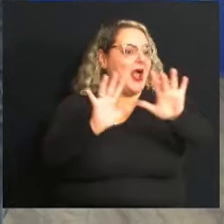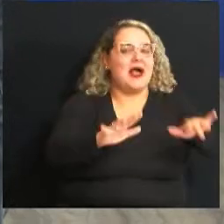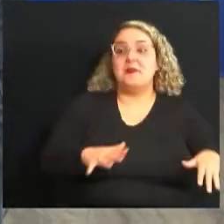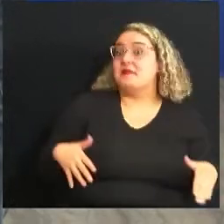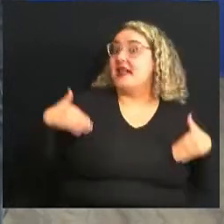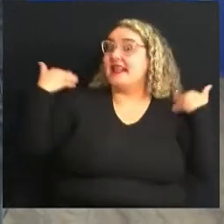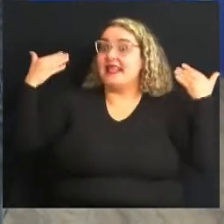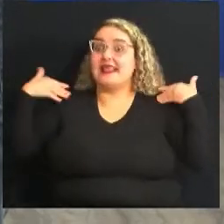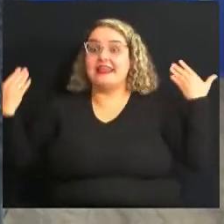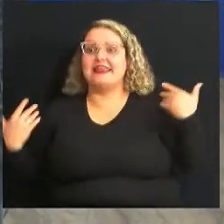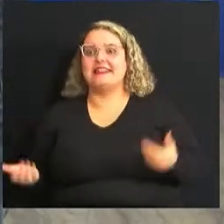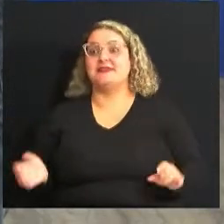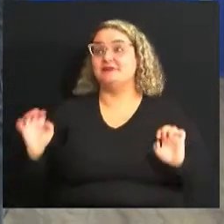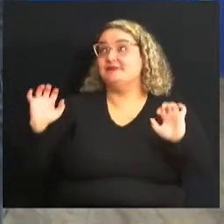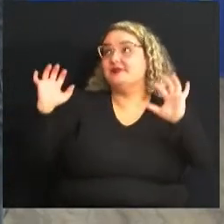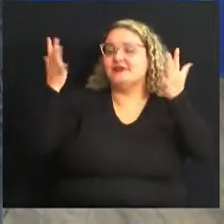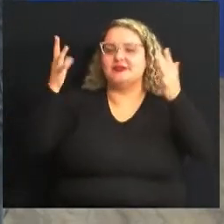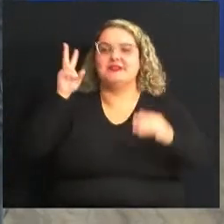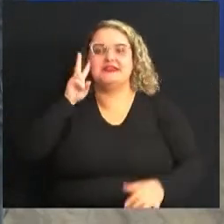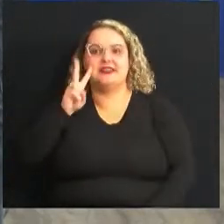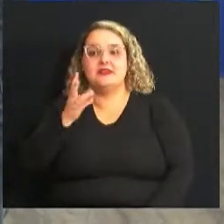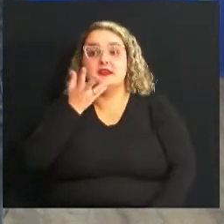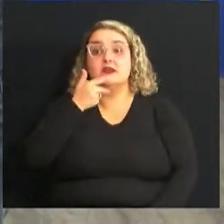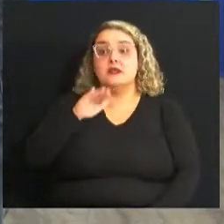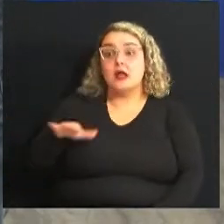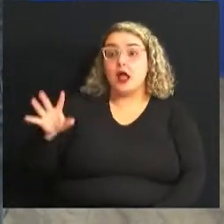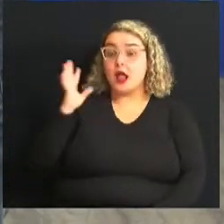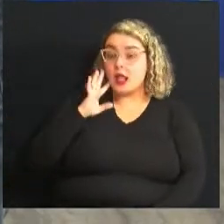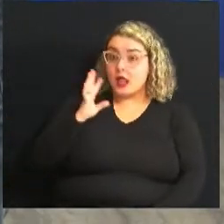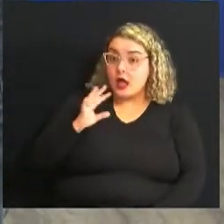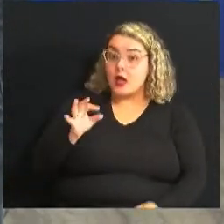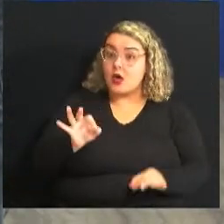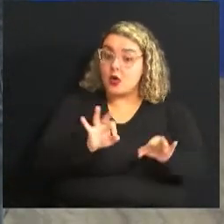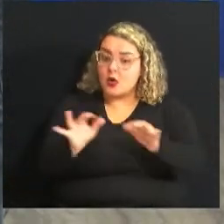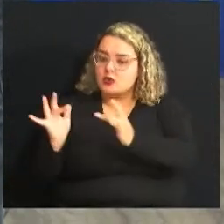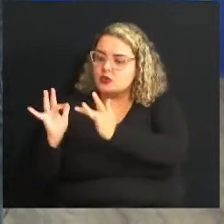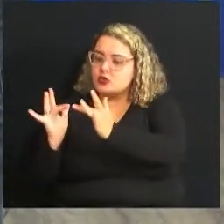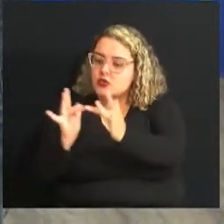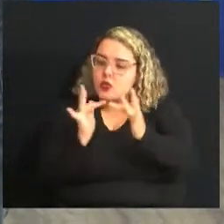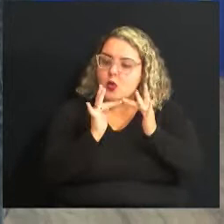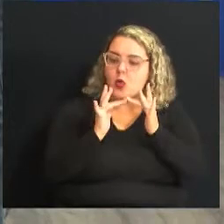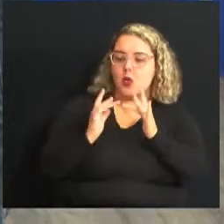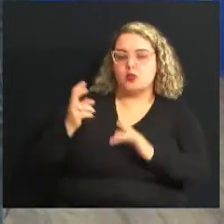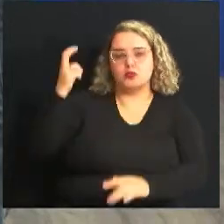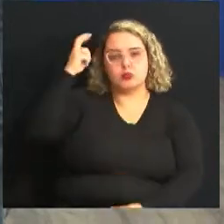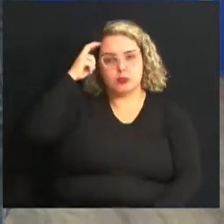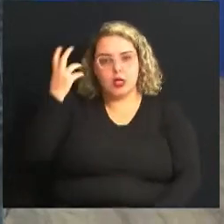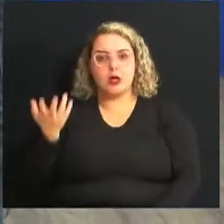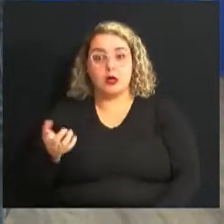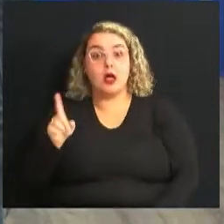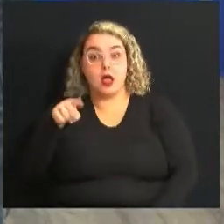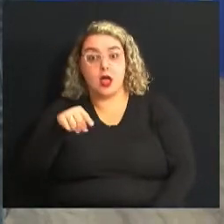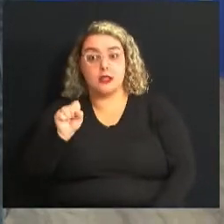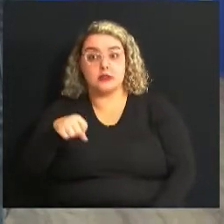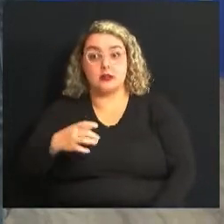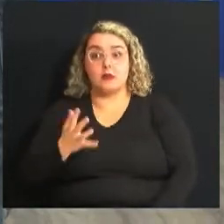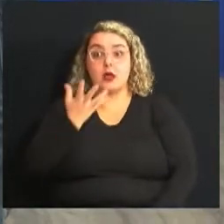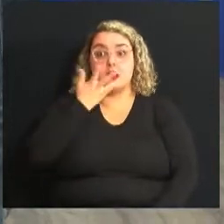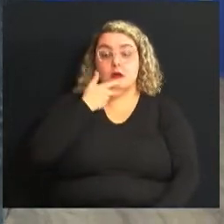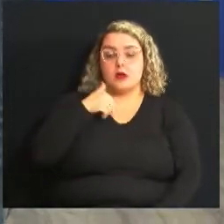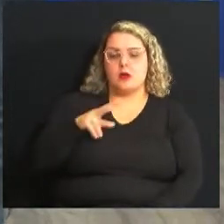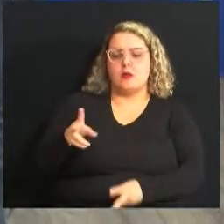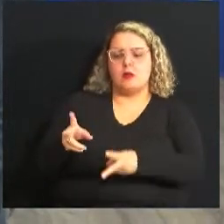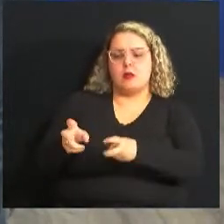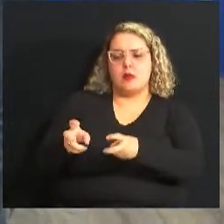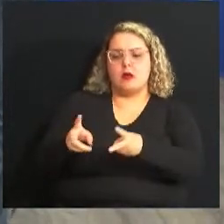alegria, a gente viu a festa das crianças e muito bacana esse contato com a cultura, né? Sim, até porque as crianças começam a